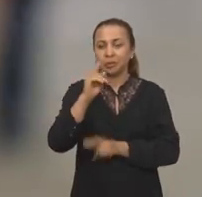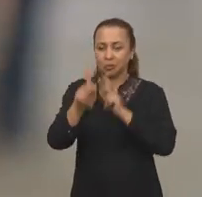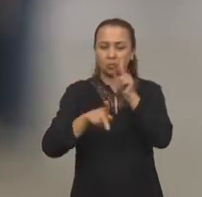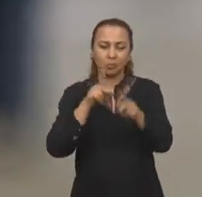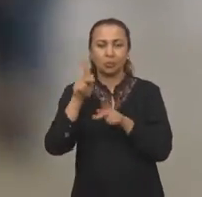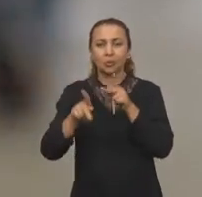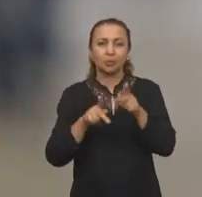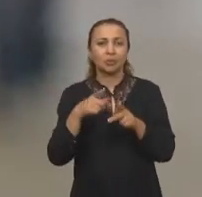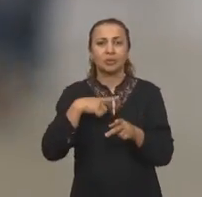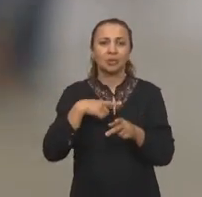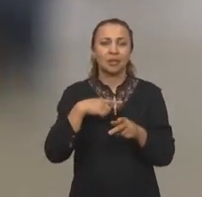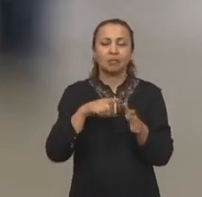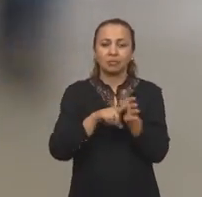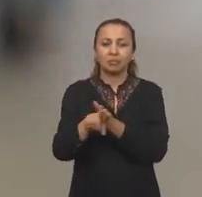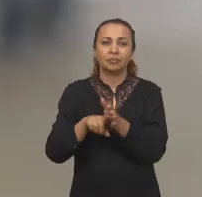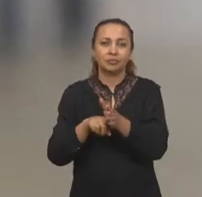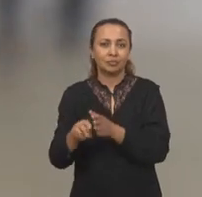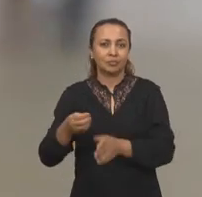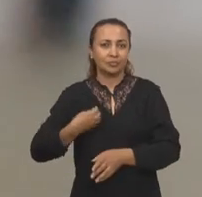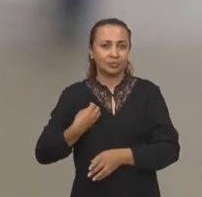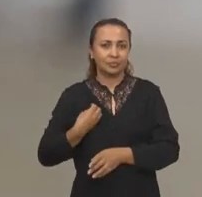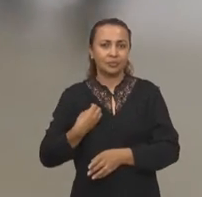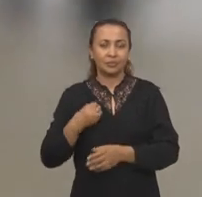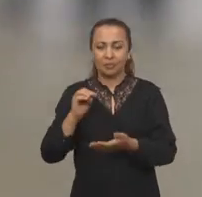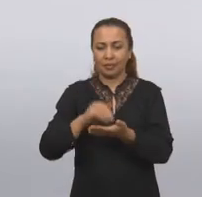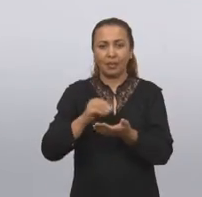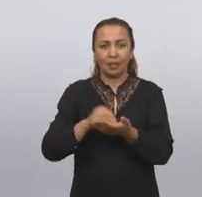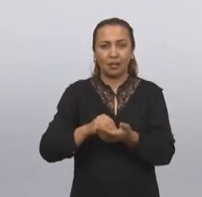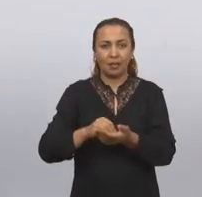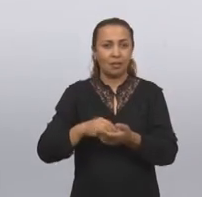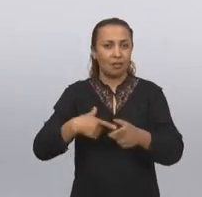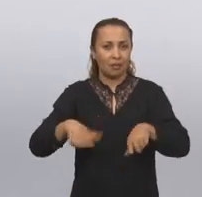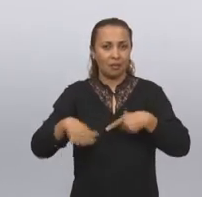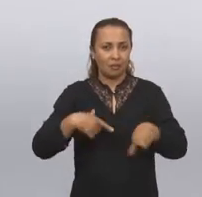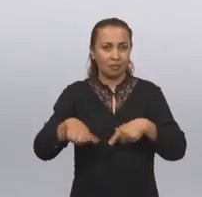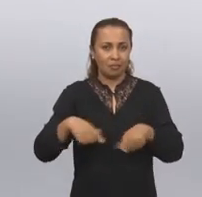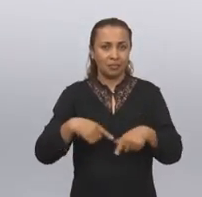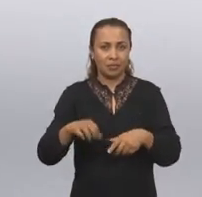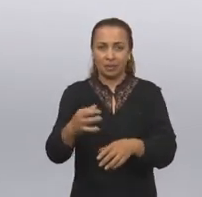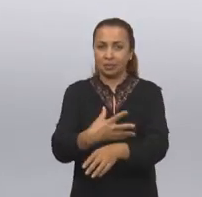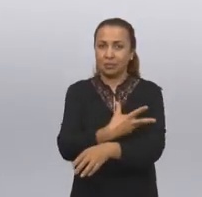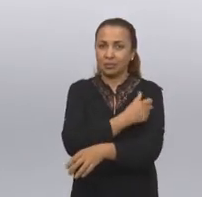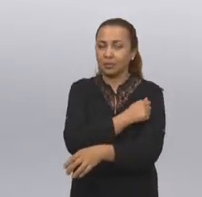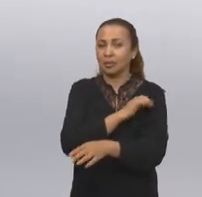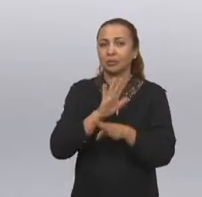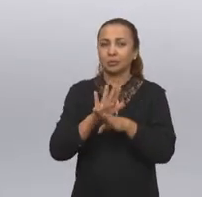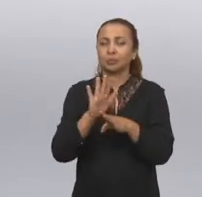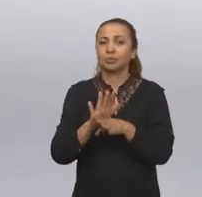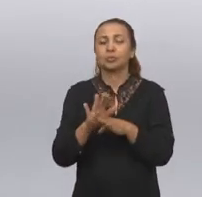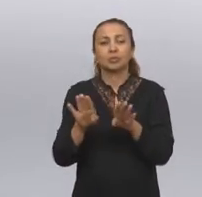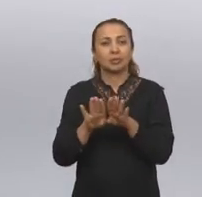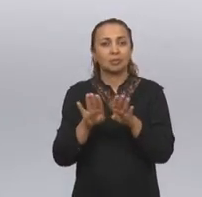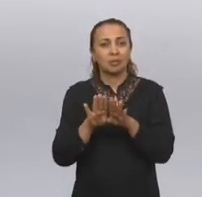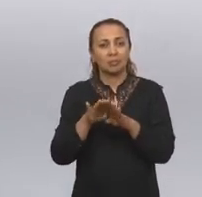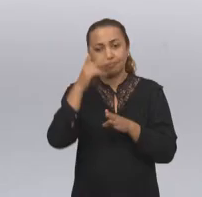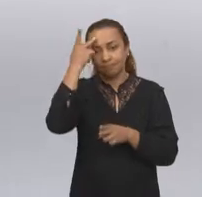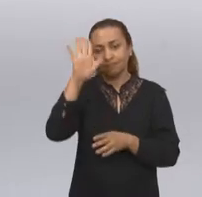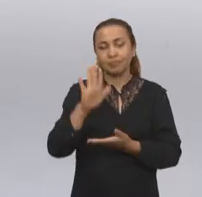população que foi pesquisada estavam desempregados. Isso emocionalmente contribui significativamente,